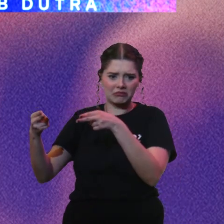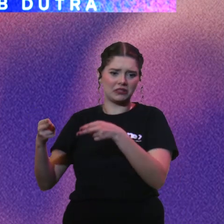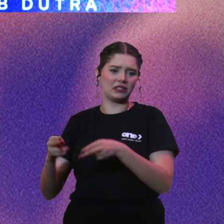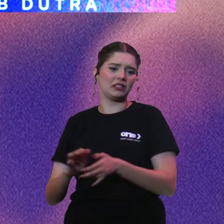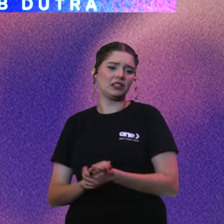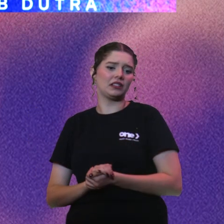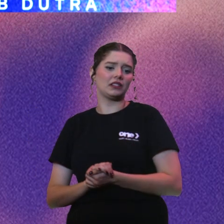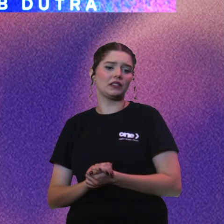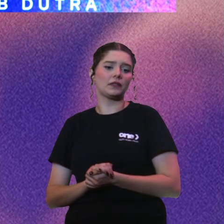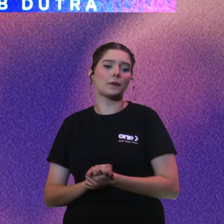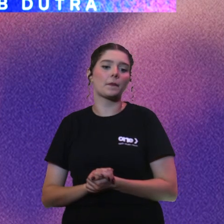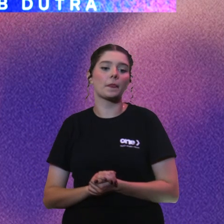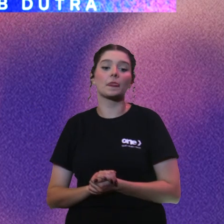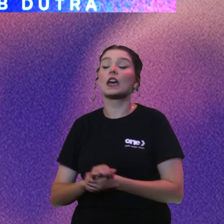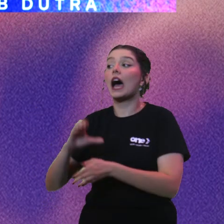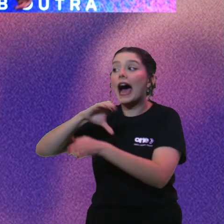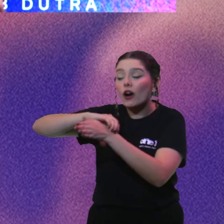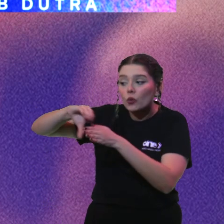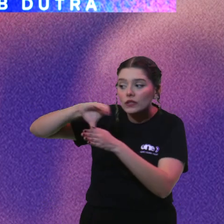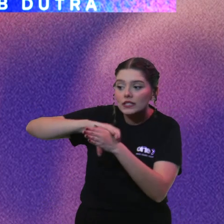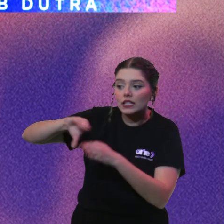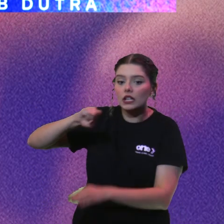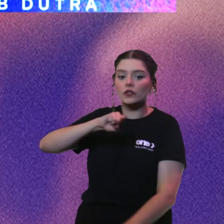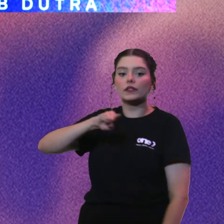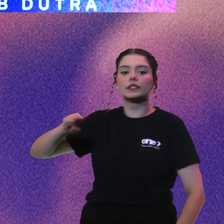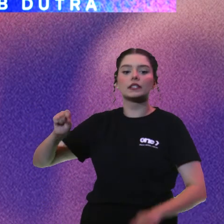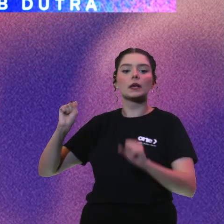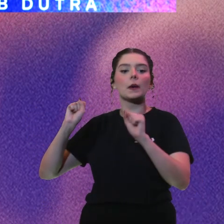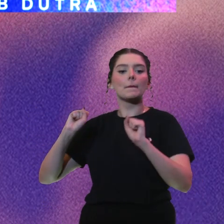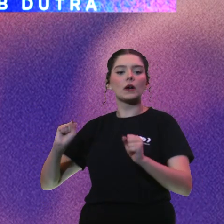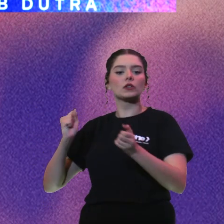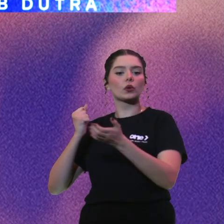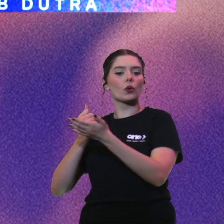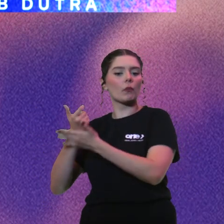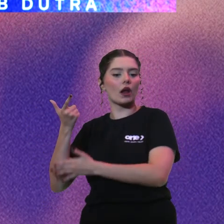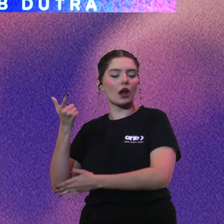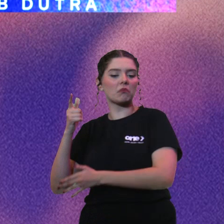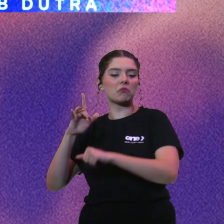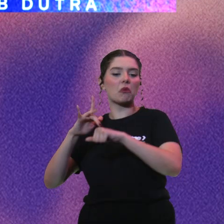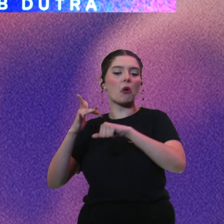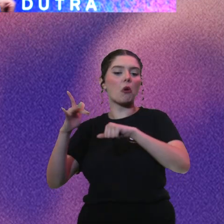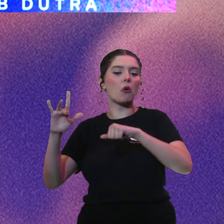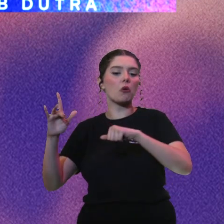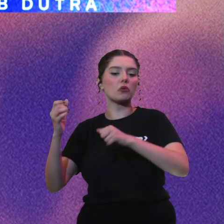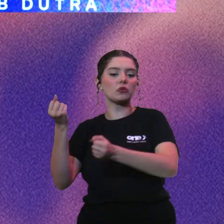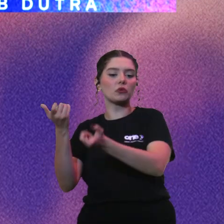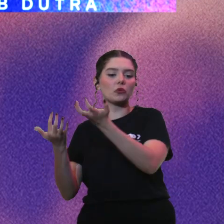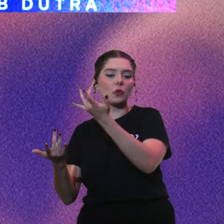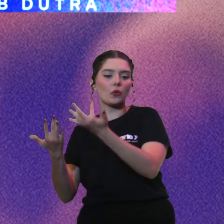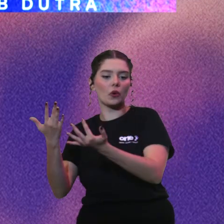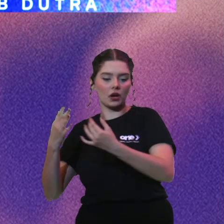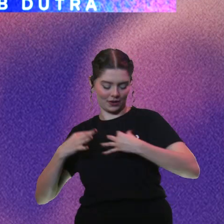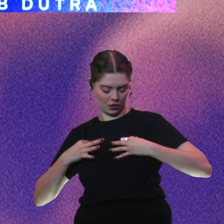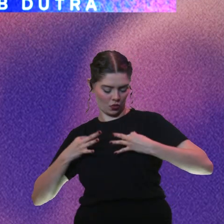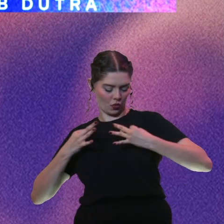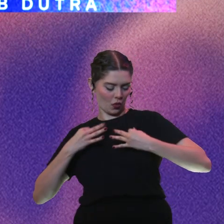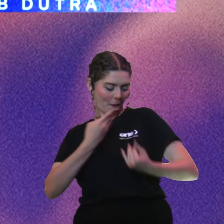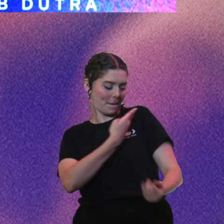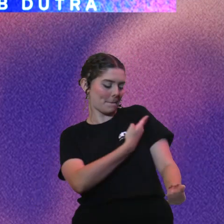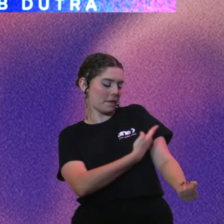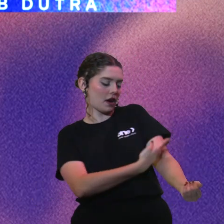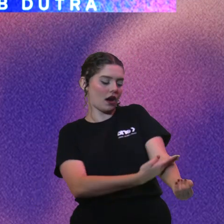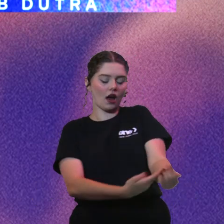Aconselho-te que de mim compres ouro provado no fogo, para que te enriqueças, e roupas brancas para que te